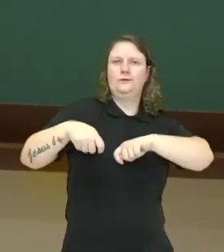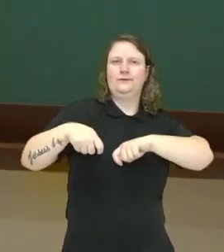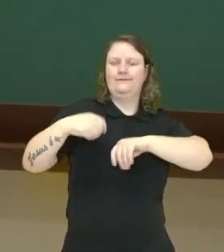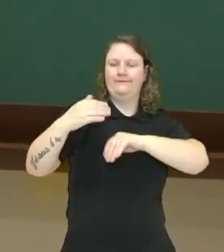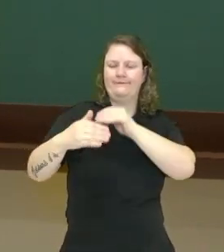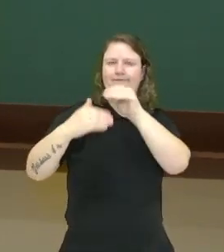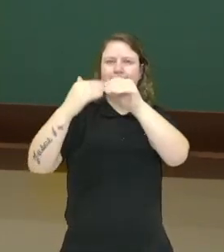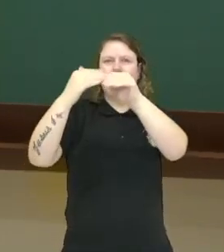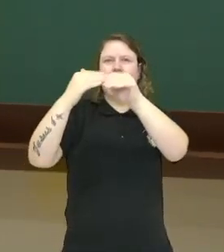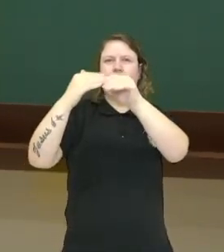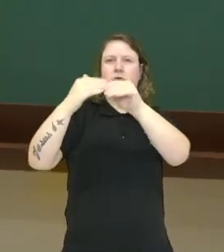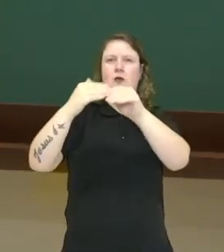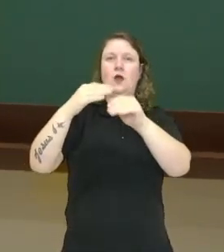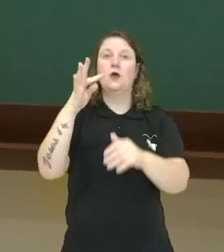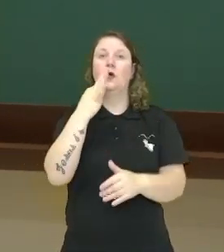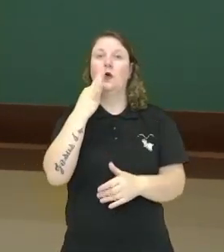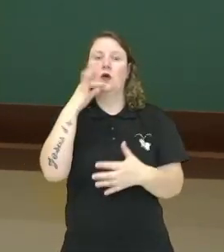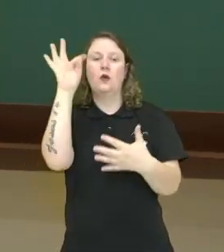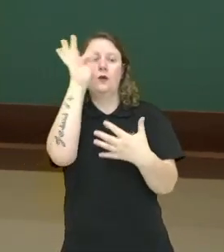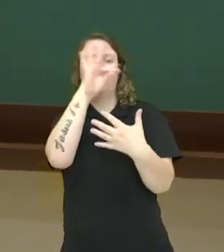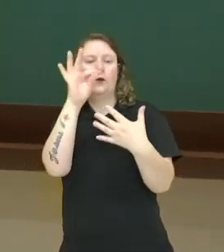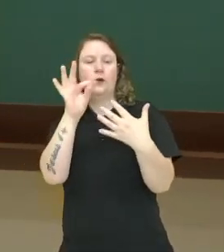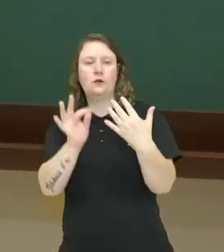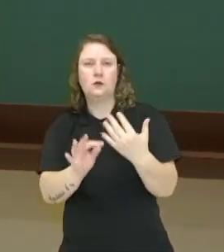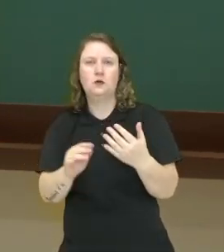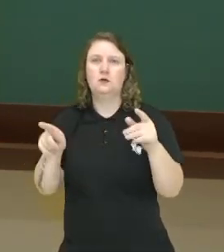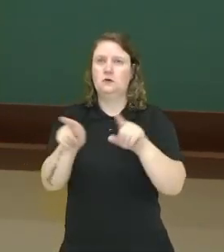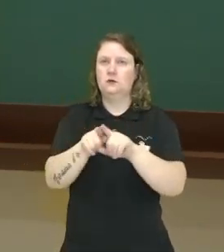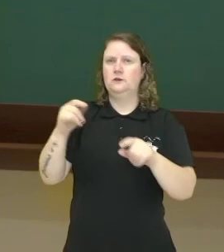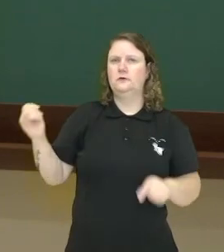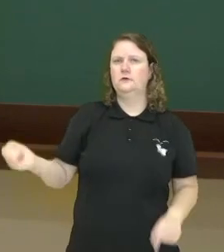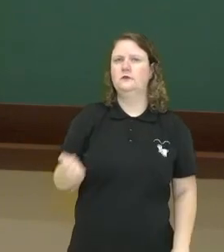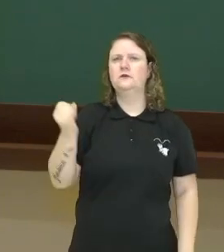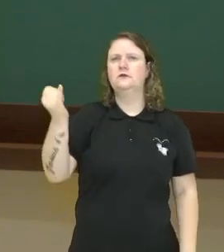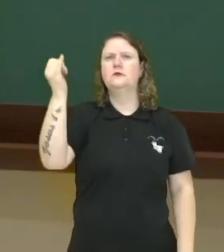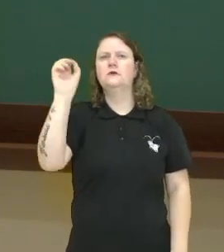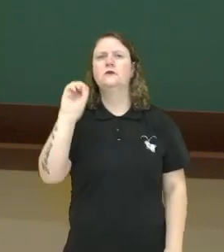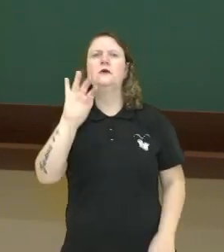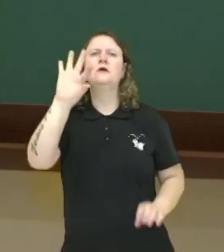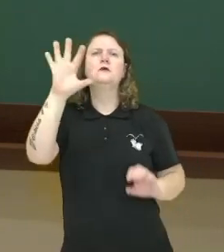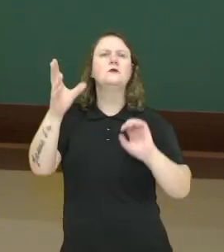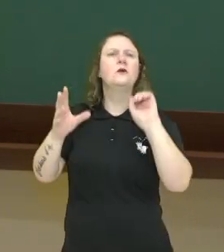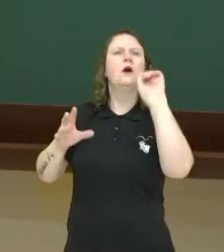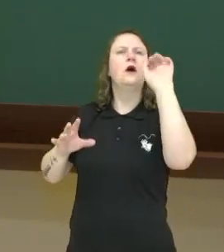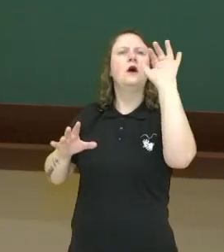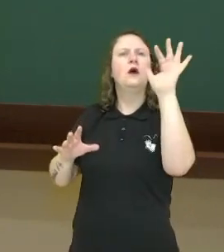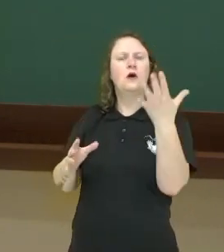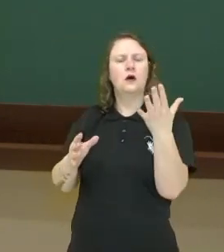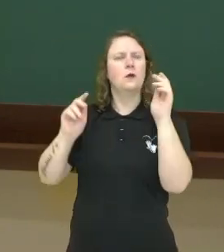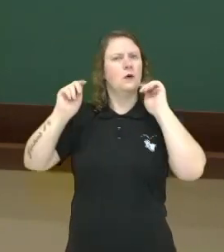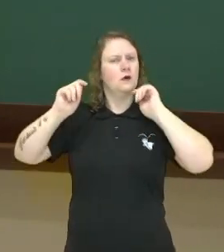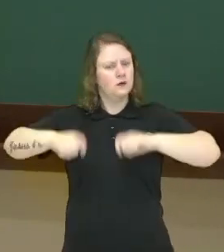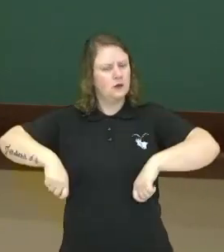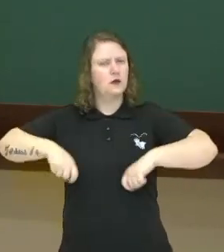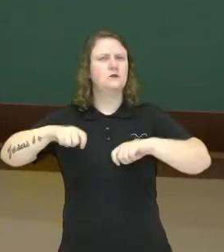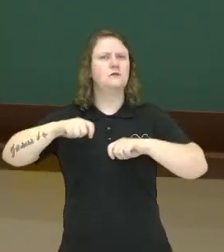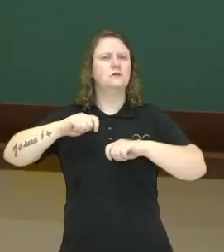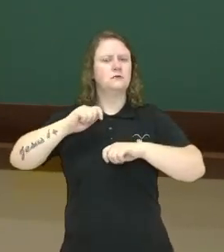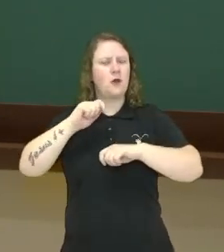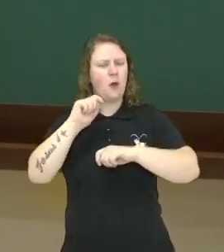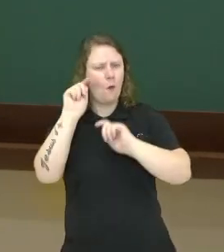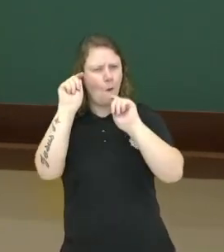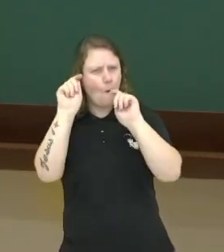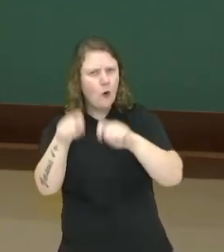conhecendo os critérios e os fatores importantes que aconteceram na Índia para que ela se tornasse uma